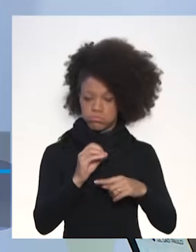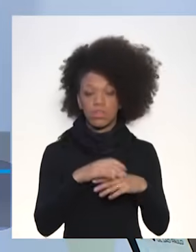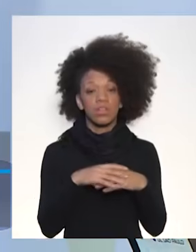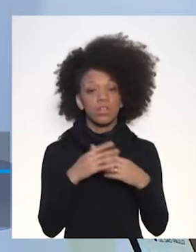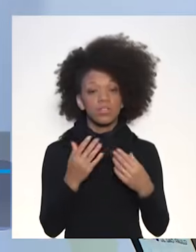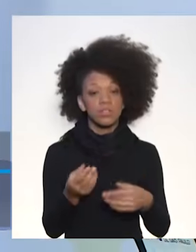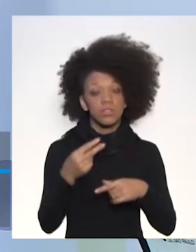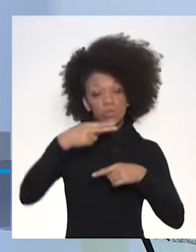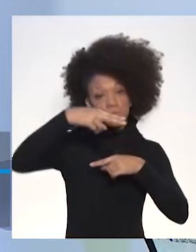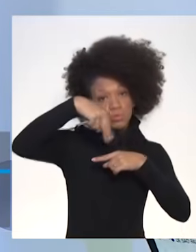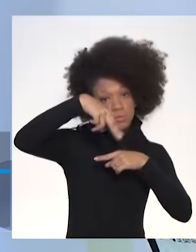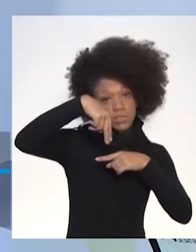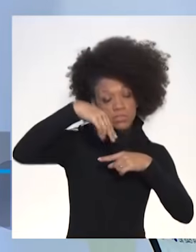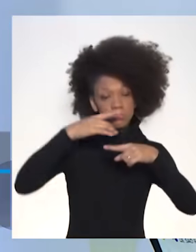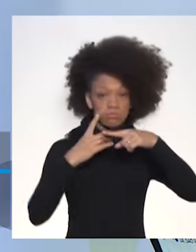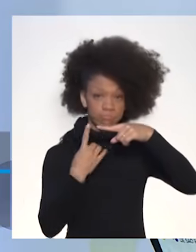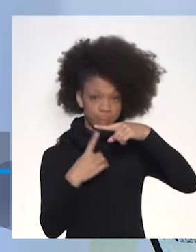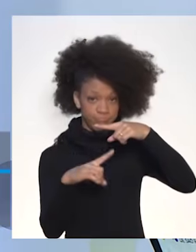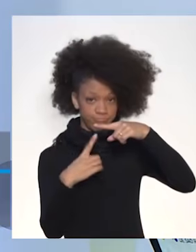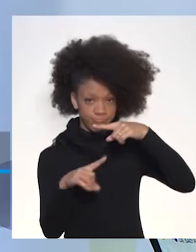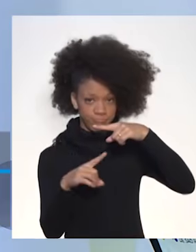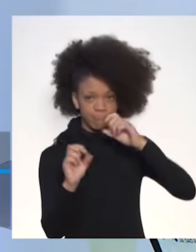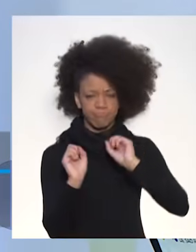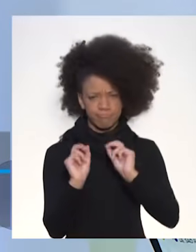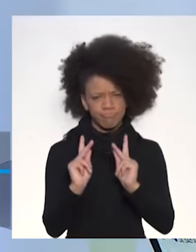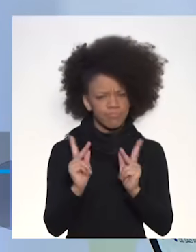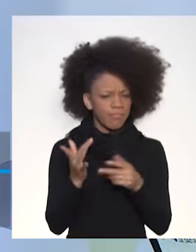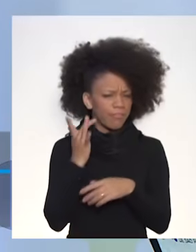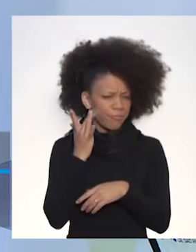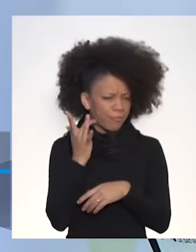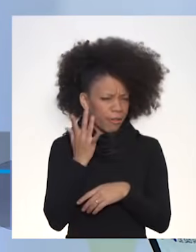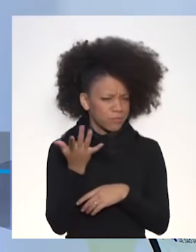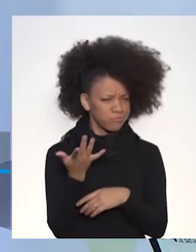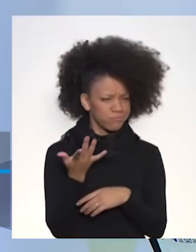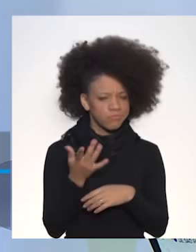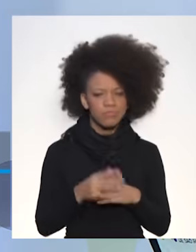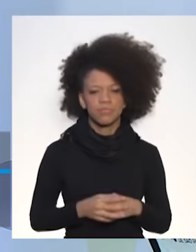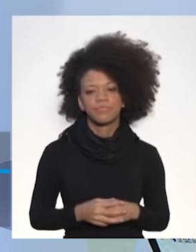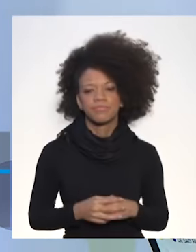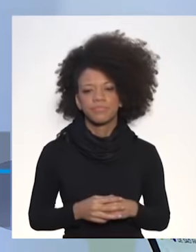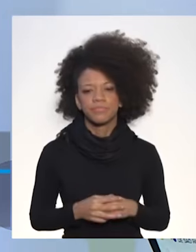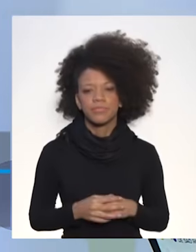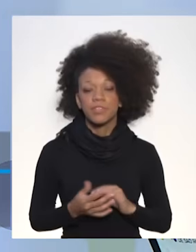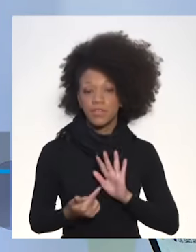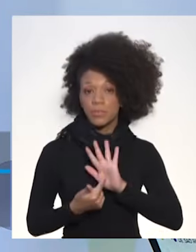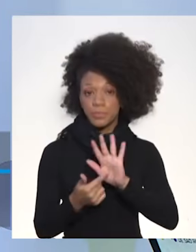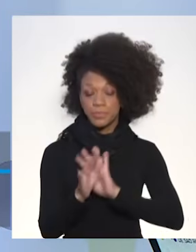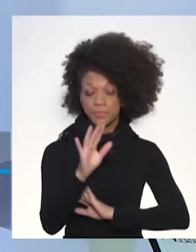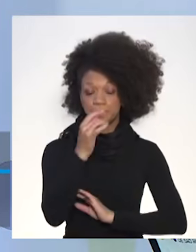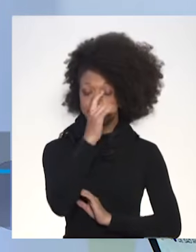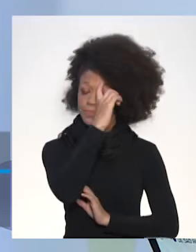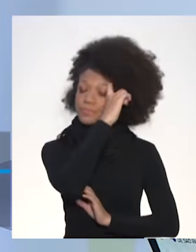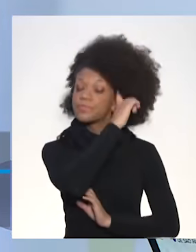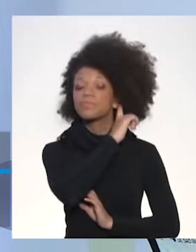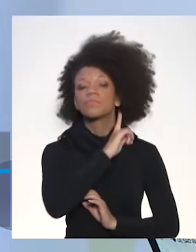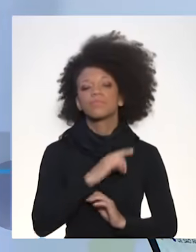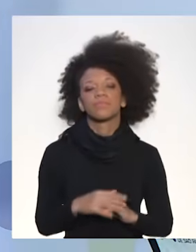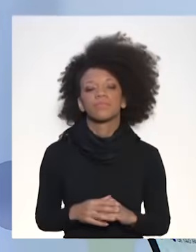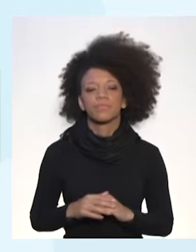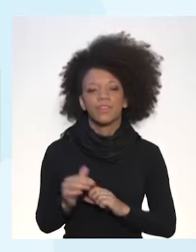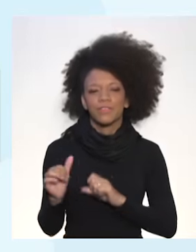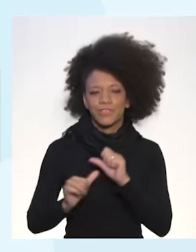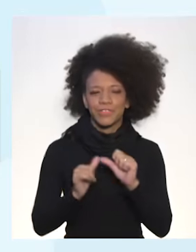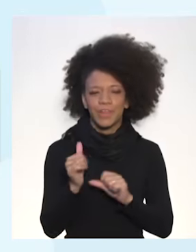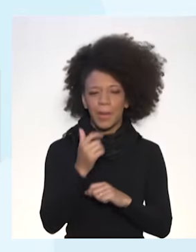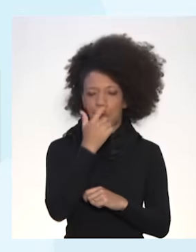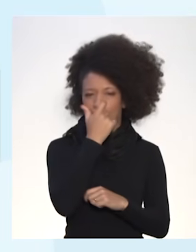do numerador quanto do denominador. Boa. É fácil, né, simplificar a fração, não é? Vamos ver, então? Ó, vou trocar aqui,